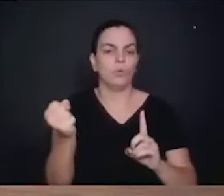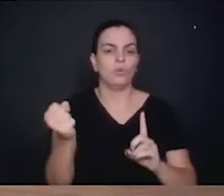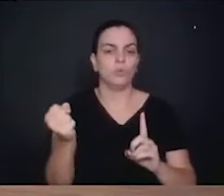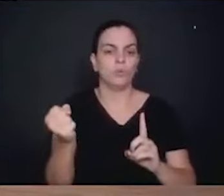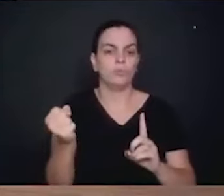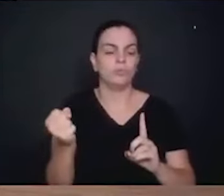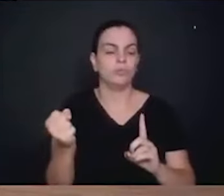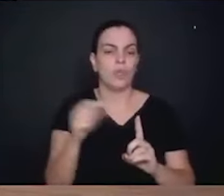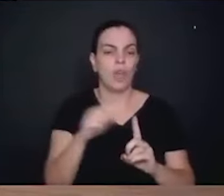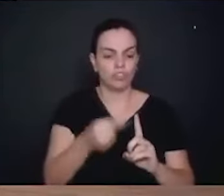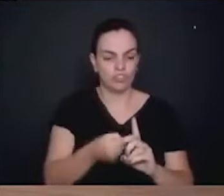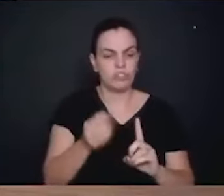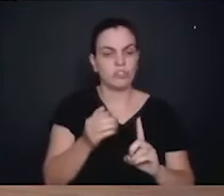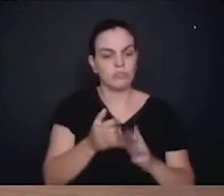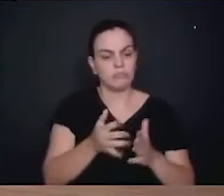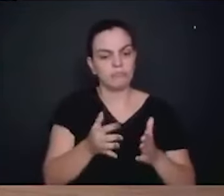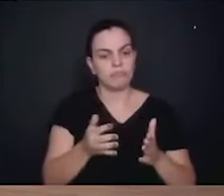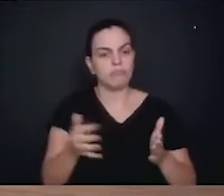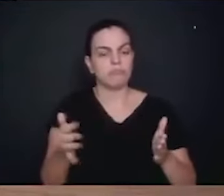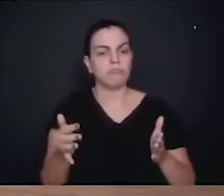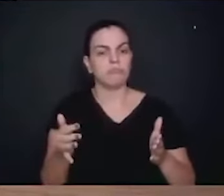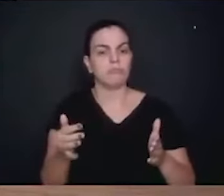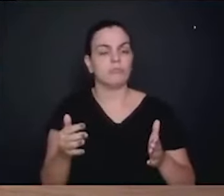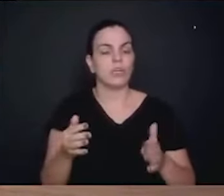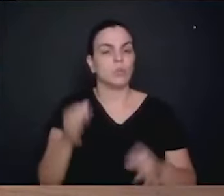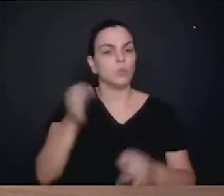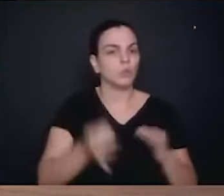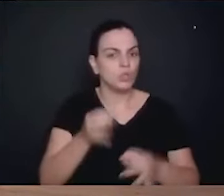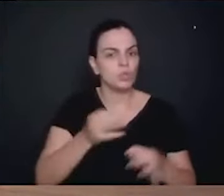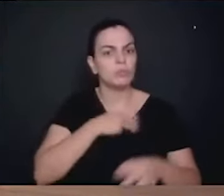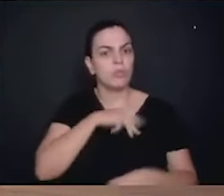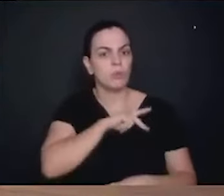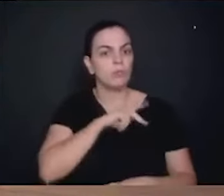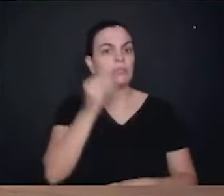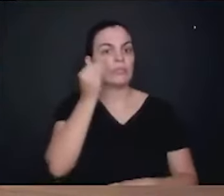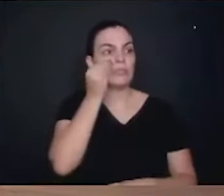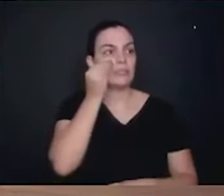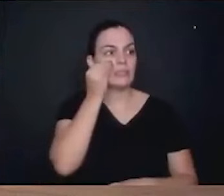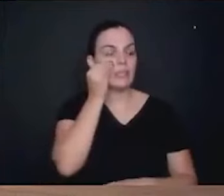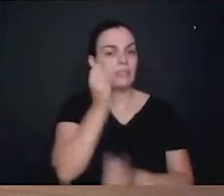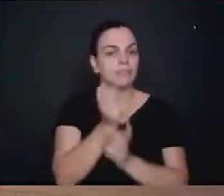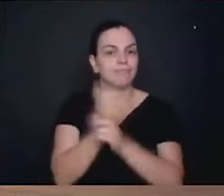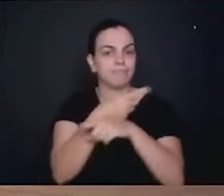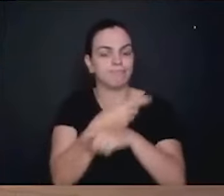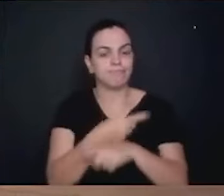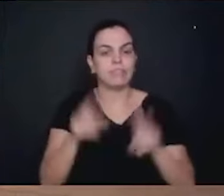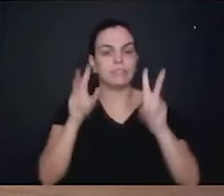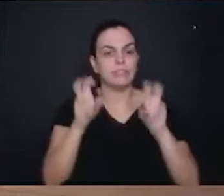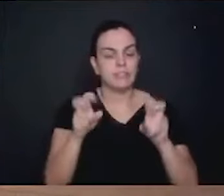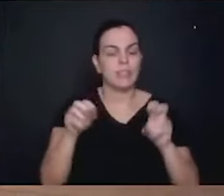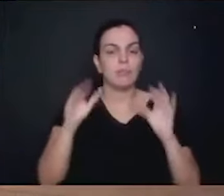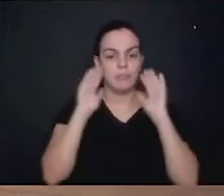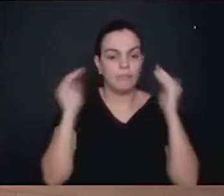forma arbitrária, o Ministério Público, estão tentando reverter. Então, diversos temas relacionados com o futuro das nossas